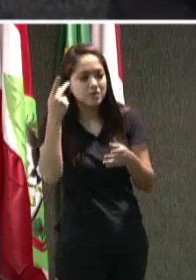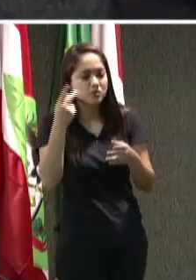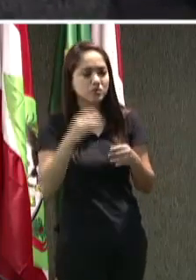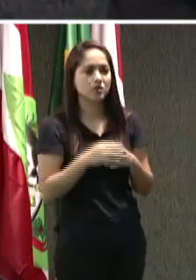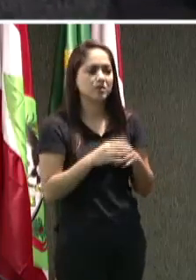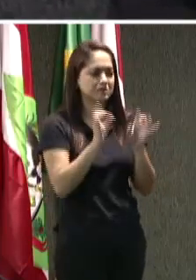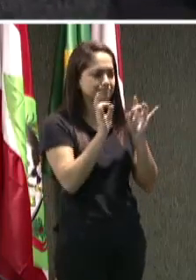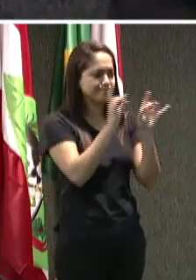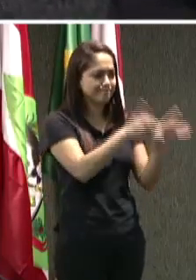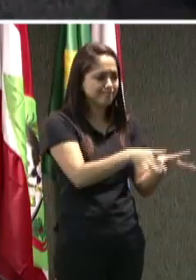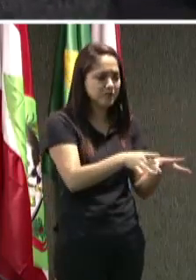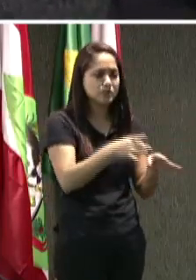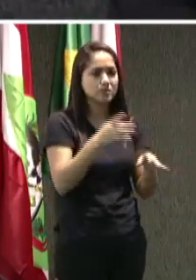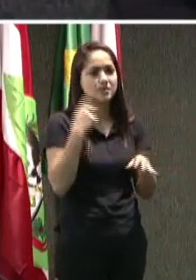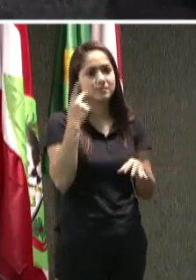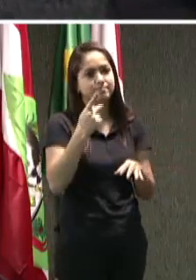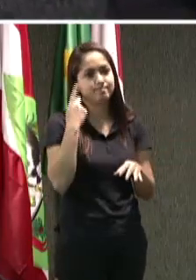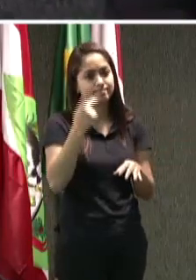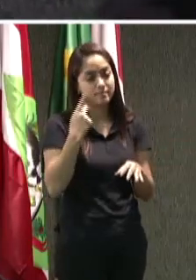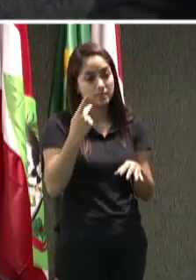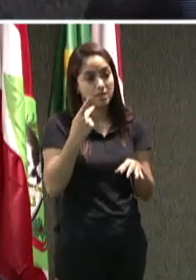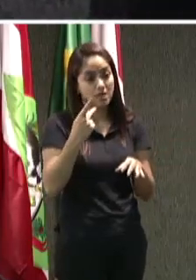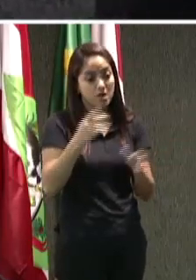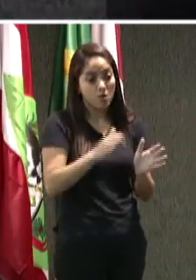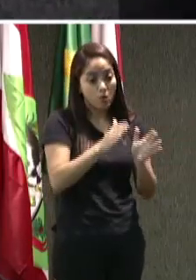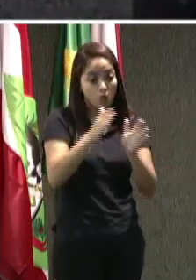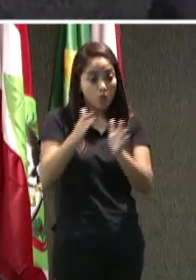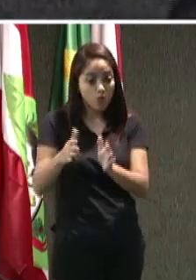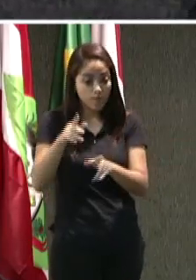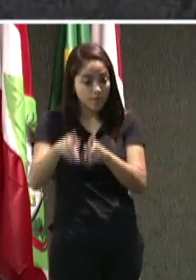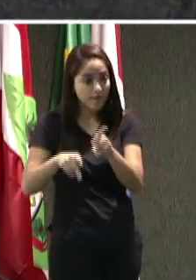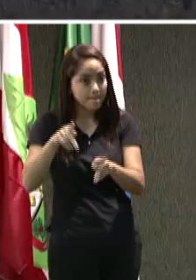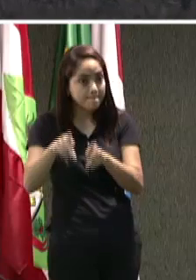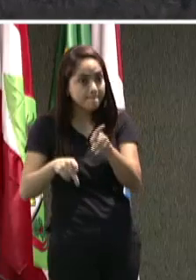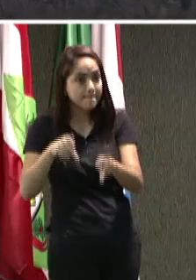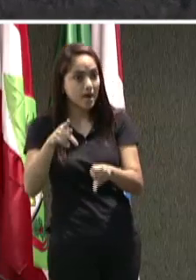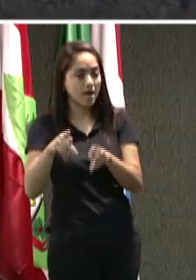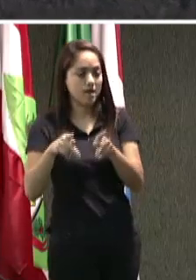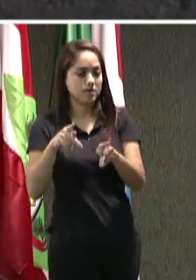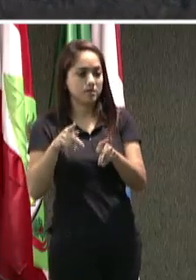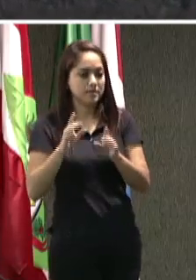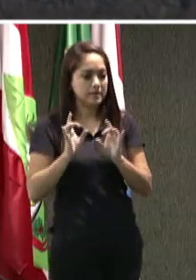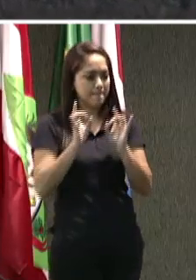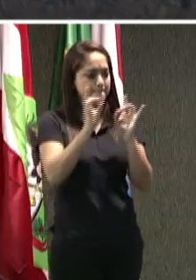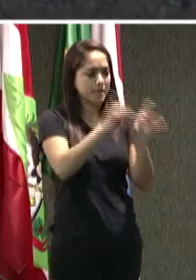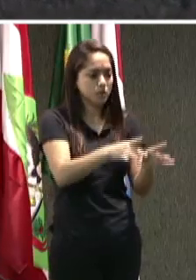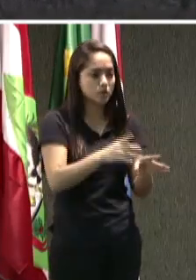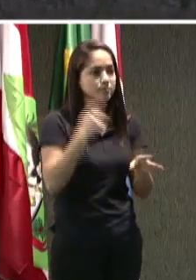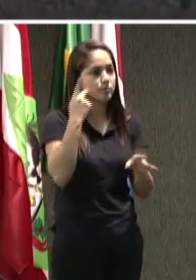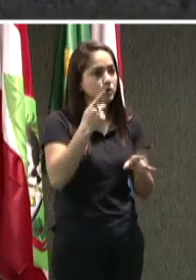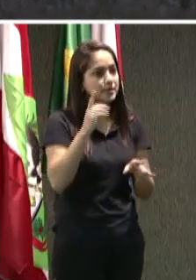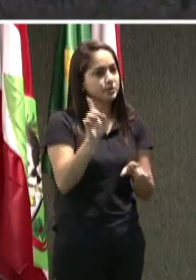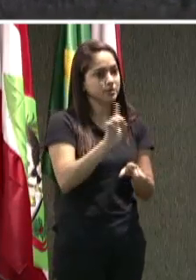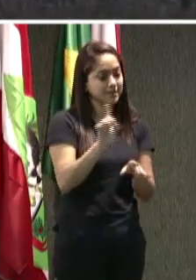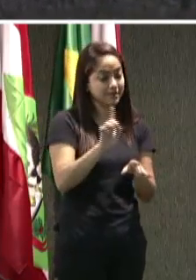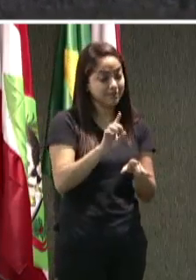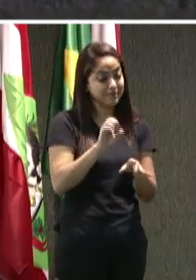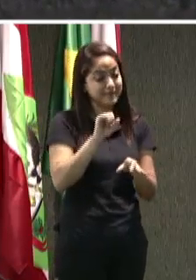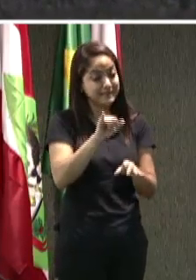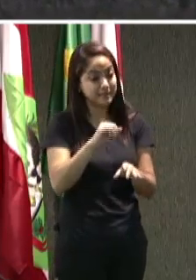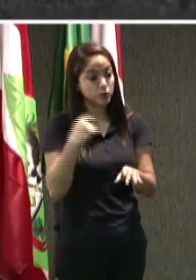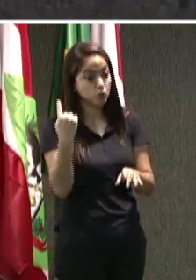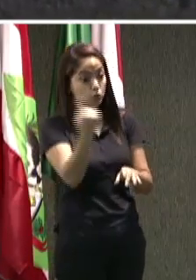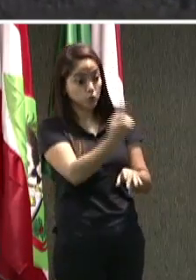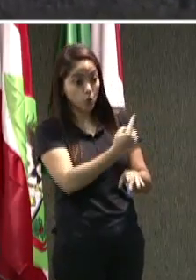política. Porque uma parte da população não abandona a política. E, se nós abandonarmos,